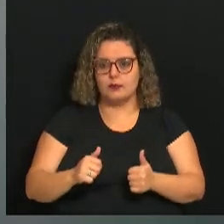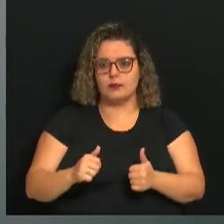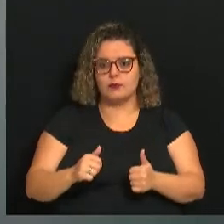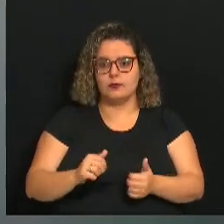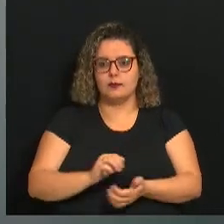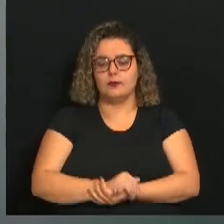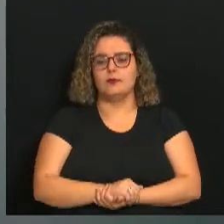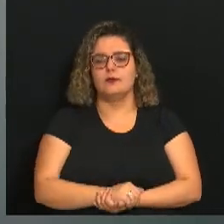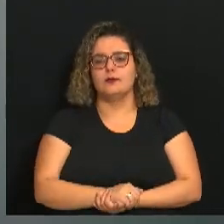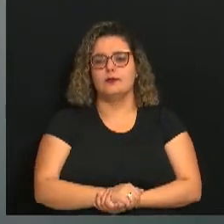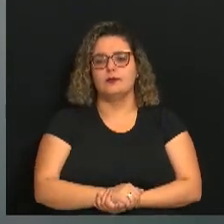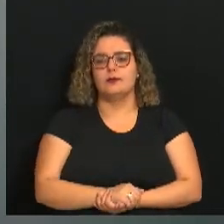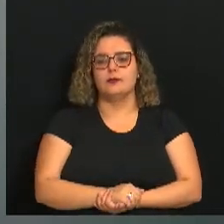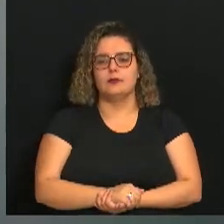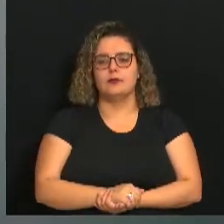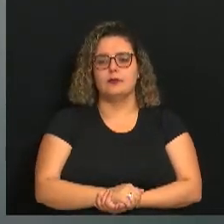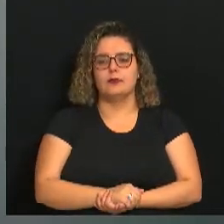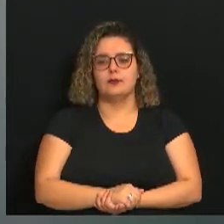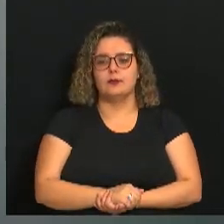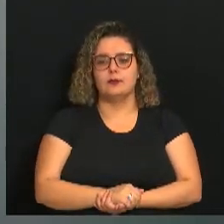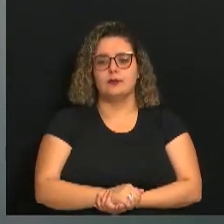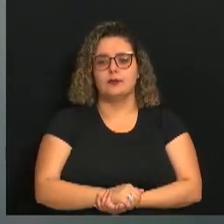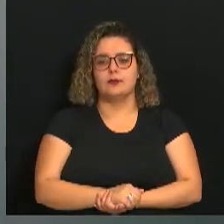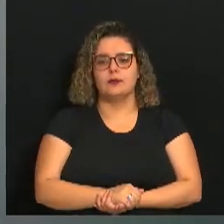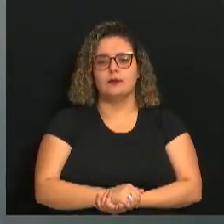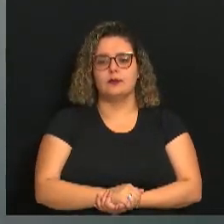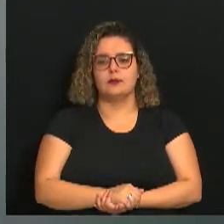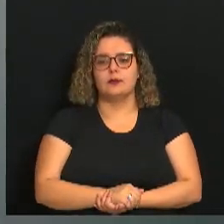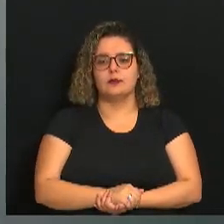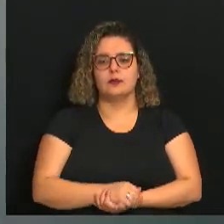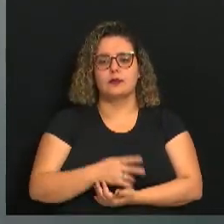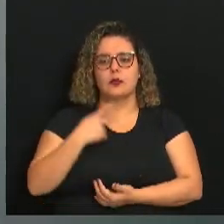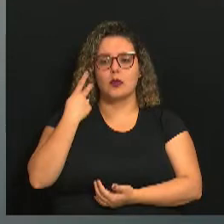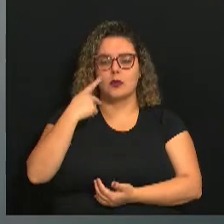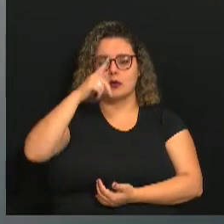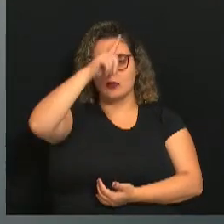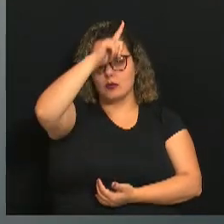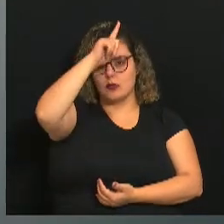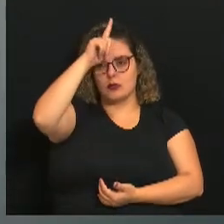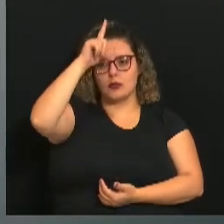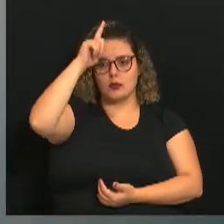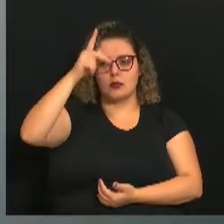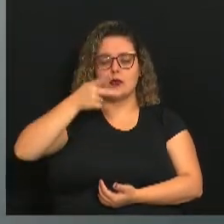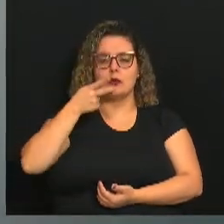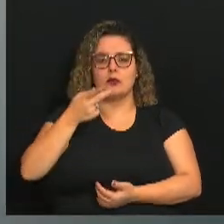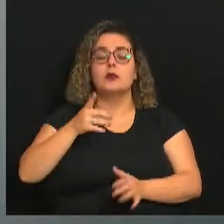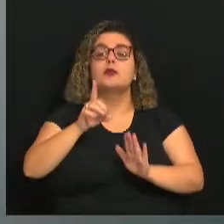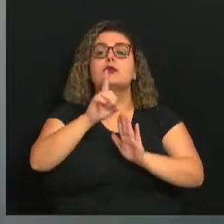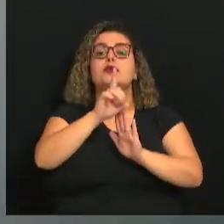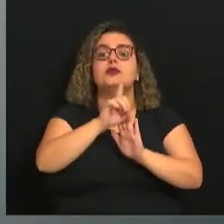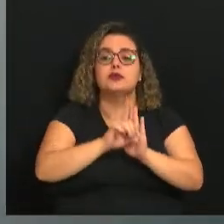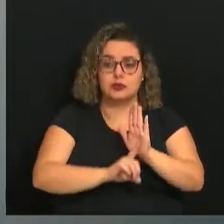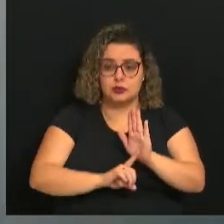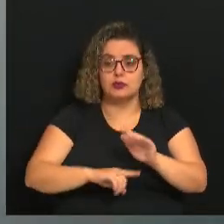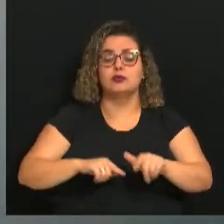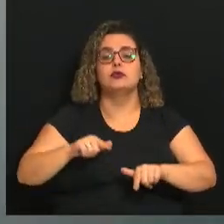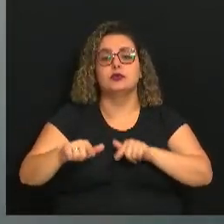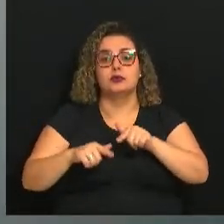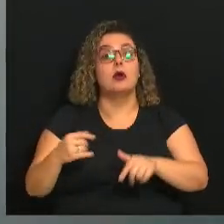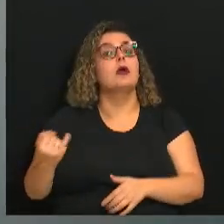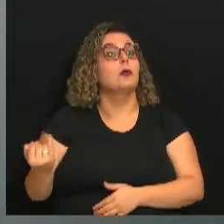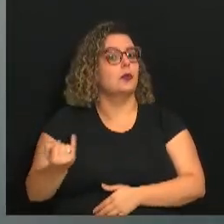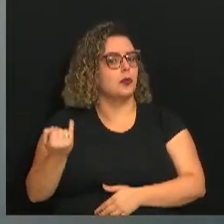vereador também colocou uma coisa importante sobre a questão dos direitos dos trabalhadores. Eu acho importante a